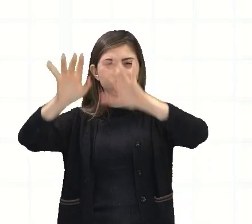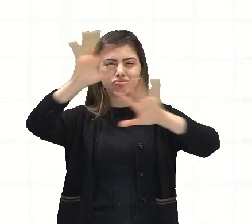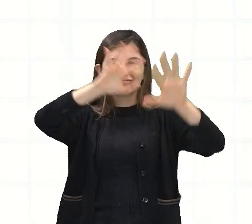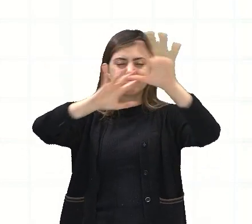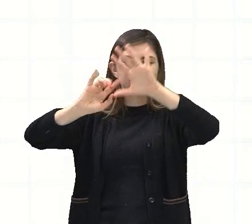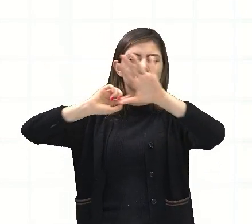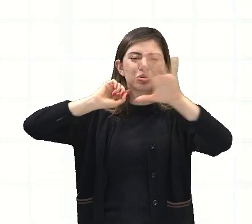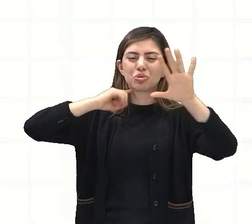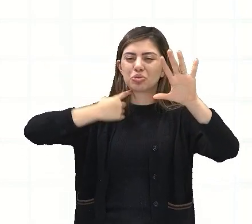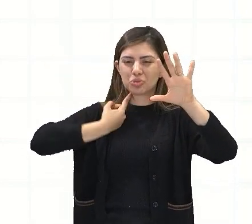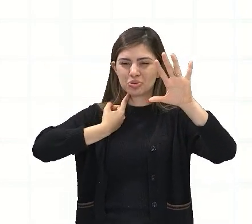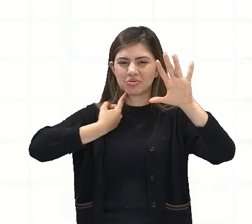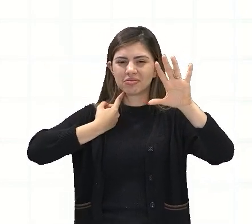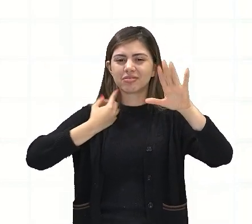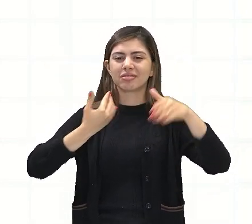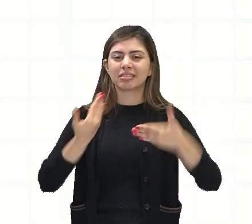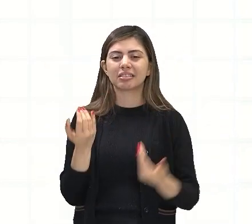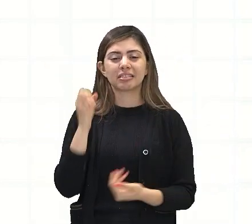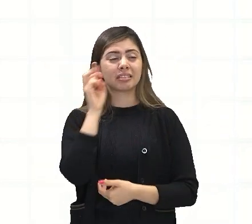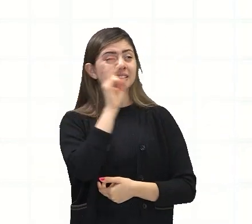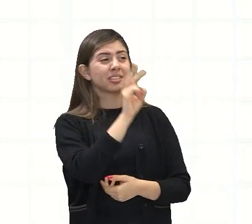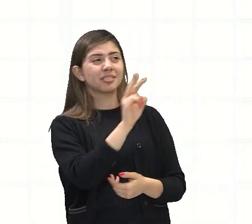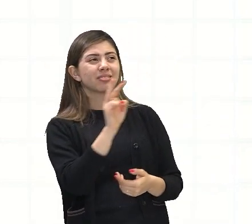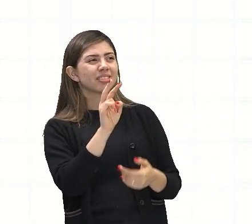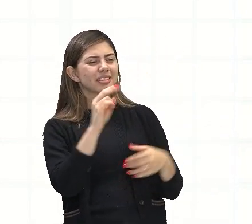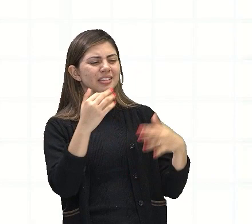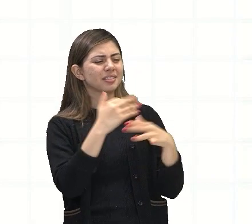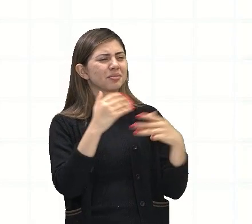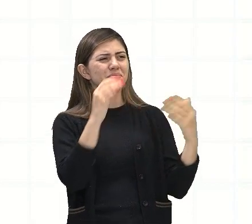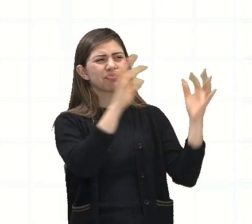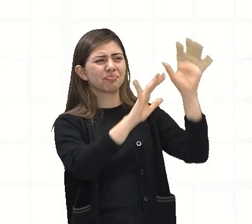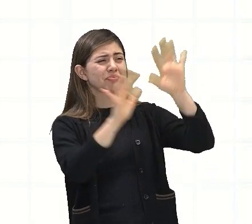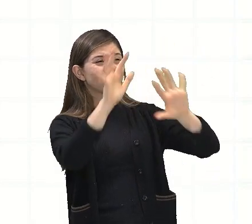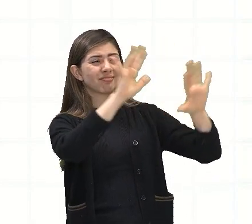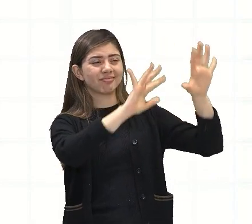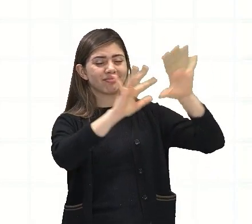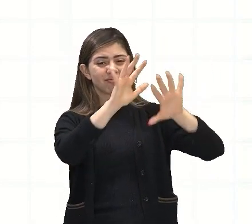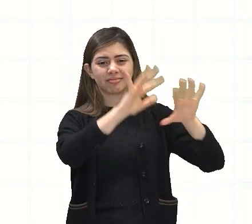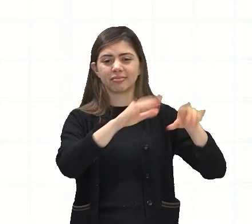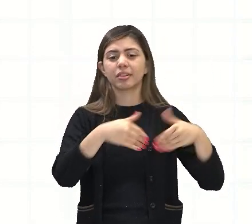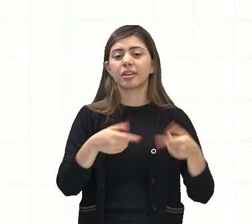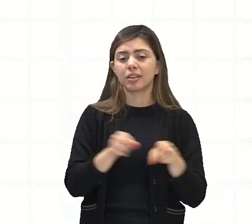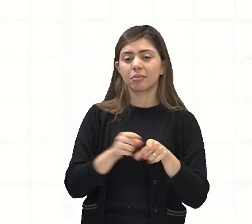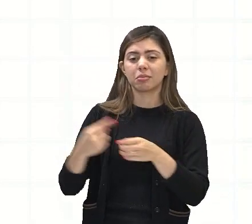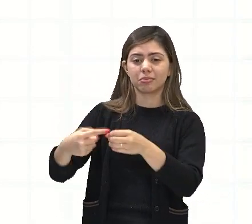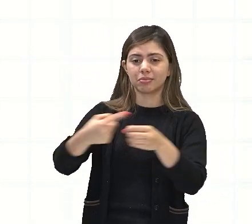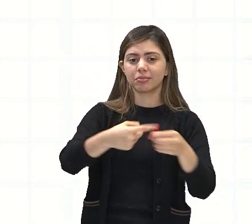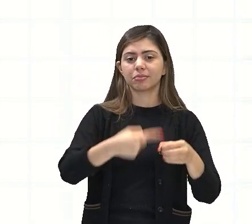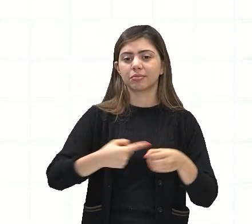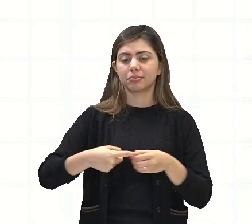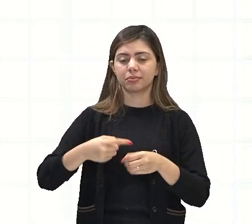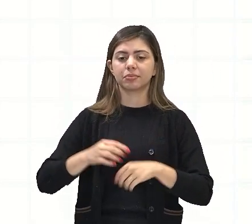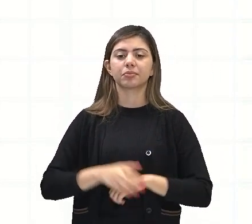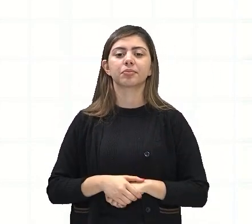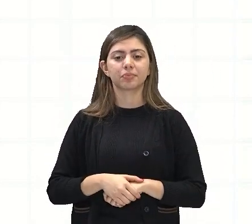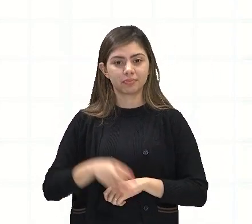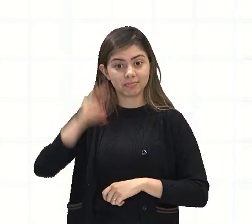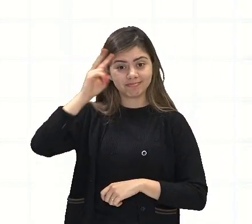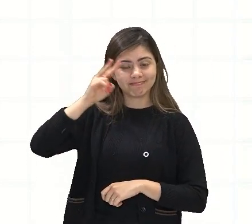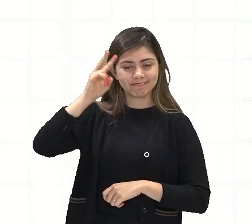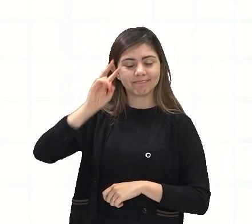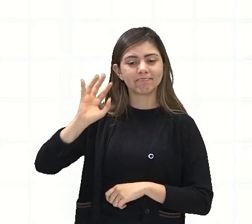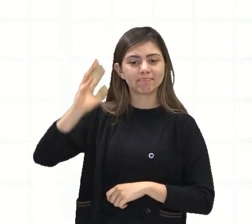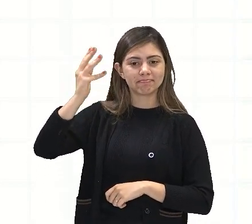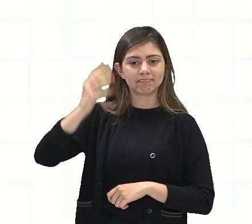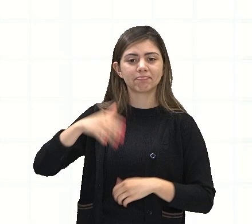viu isso? Que deixou a paisagem nublada da cidade de Manaus e municípios vizinhos. A fumaça, né,